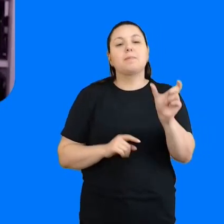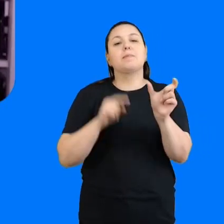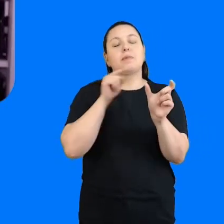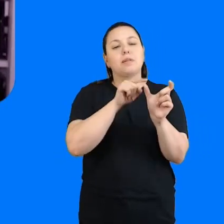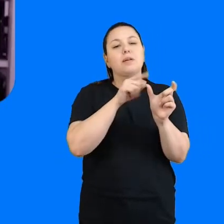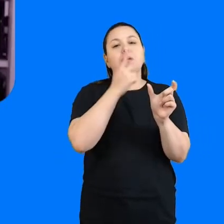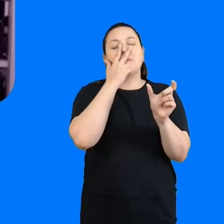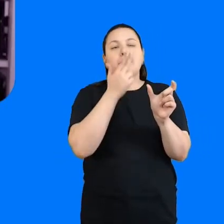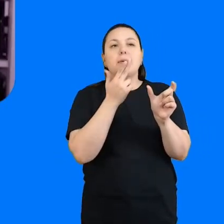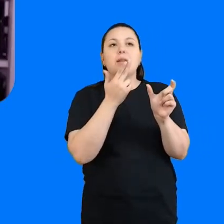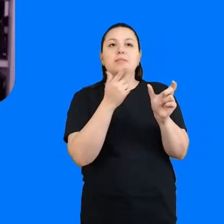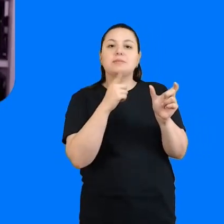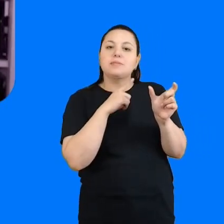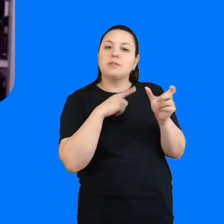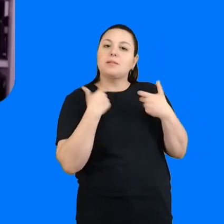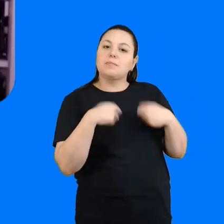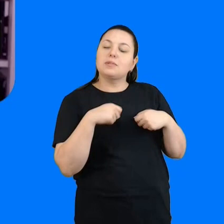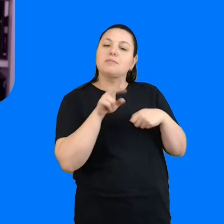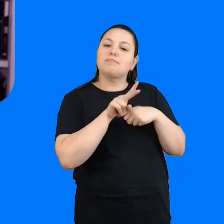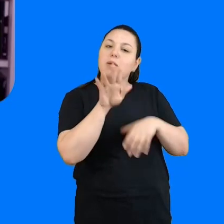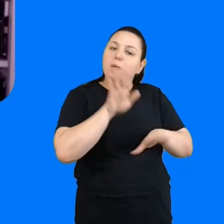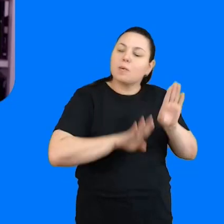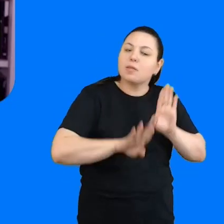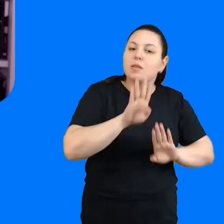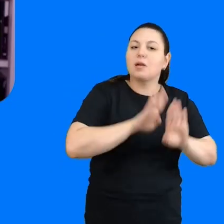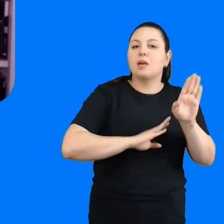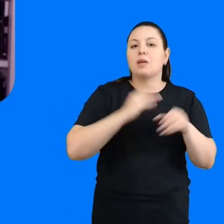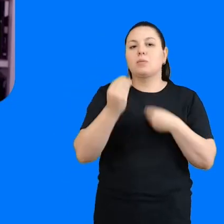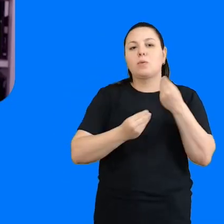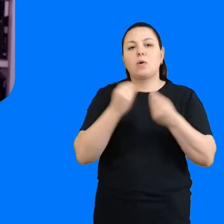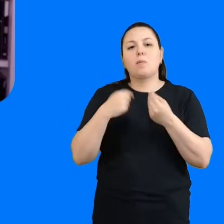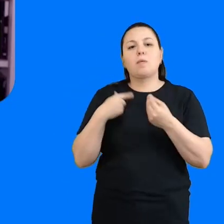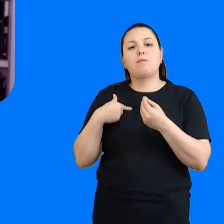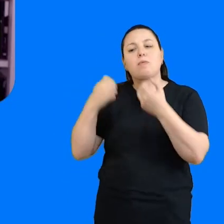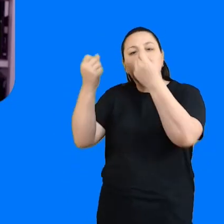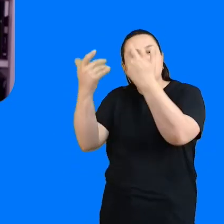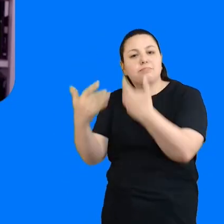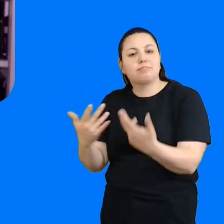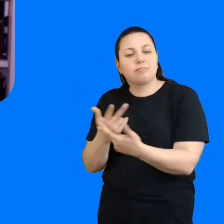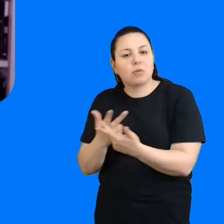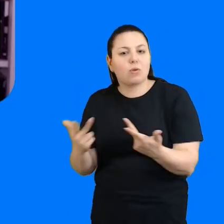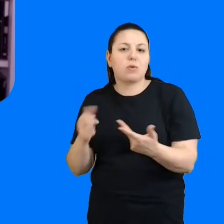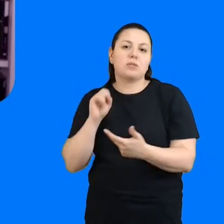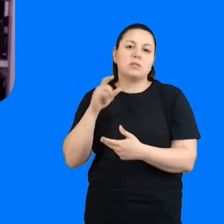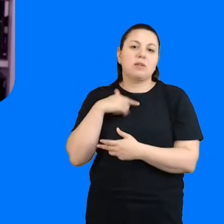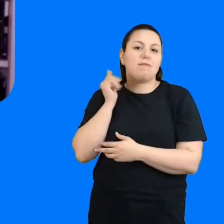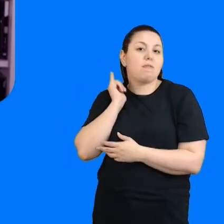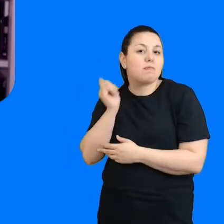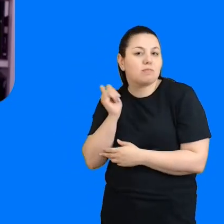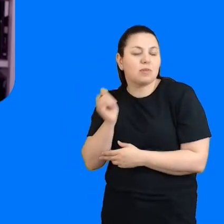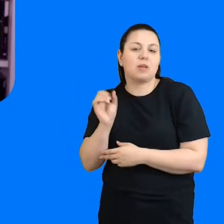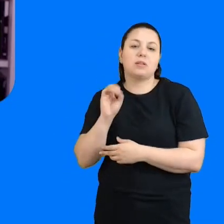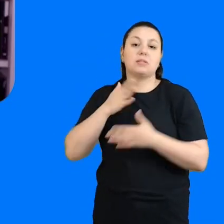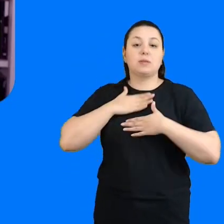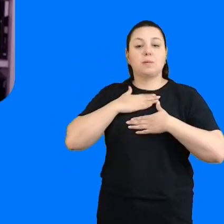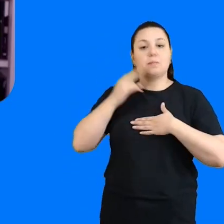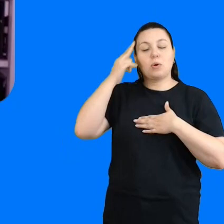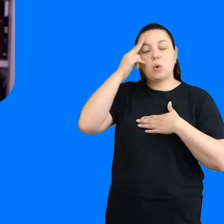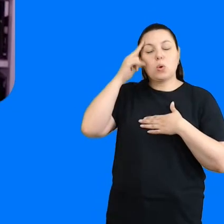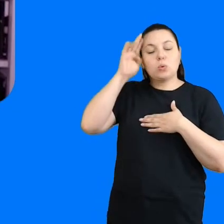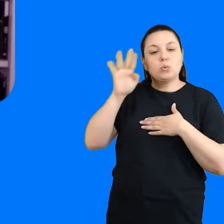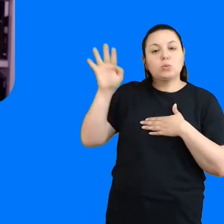o falar com alguém, ou contar a alguém de si, ou contar a alguém o seu sonho, tem uma intenção de conexão,